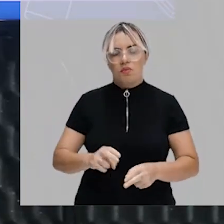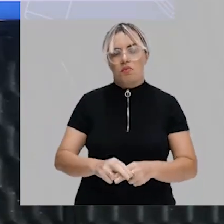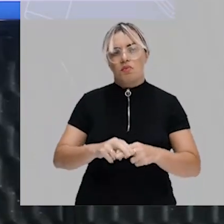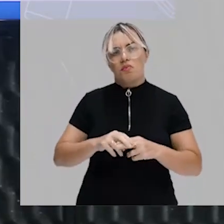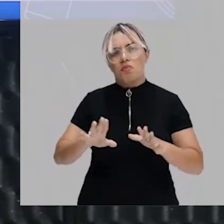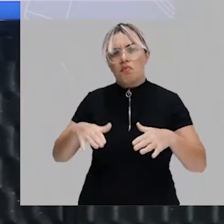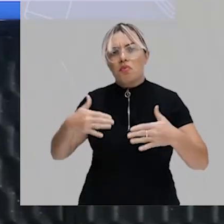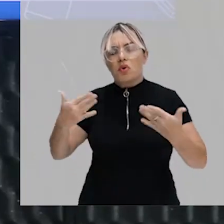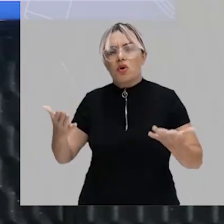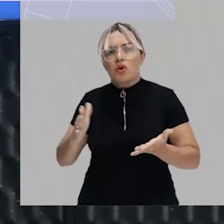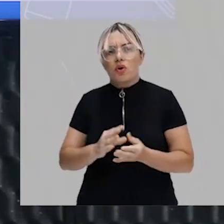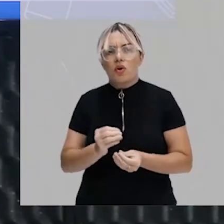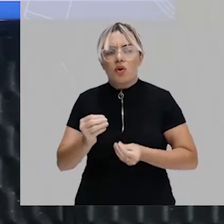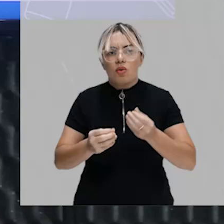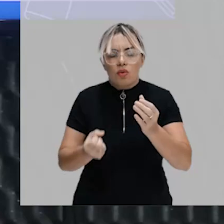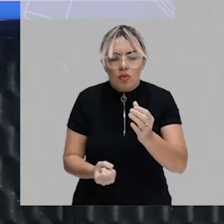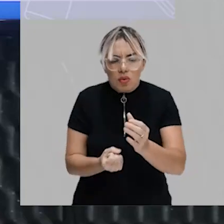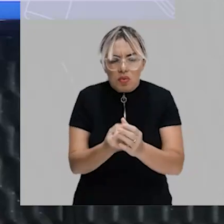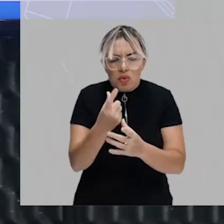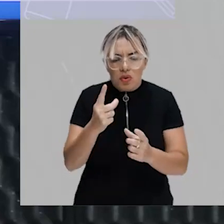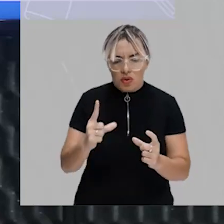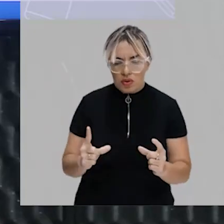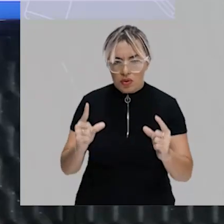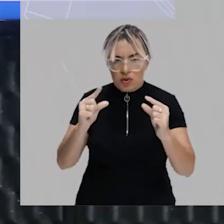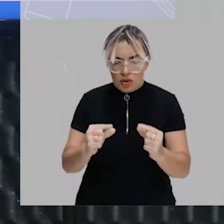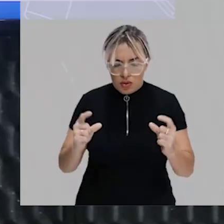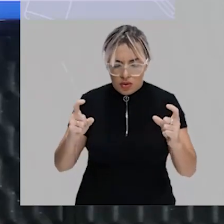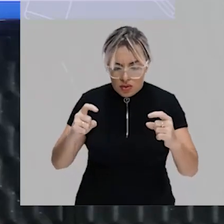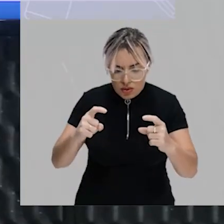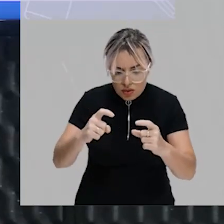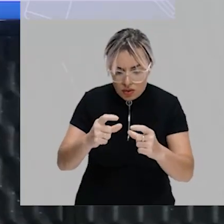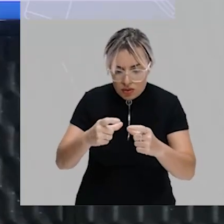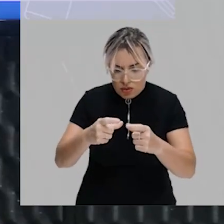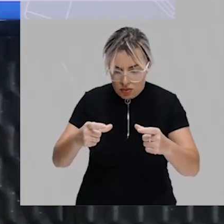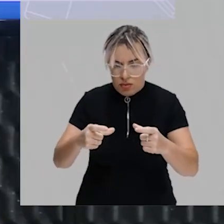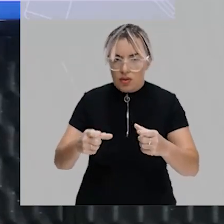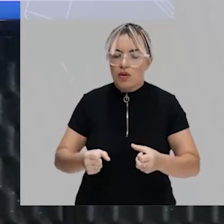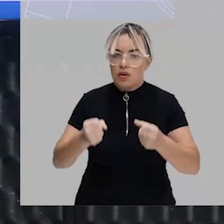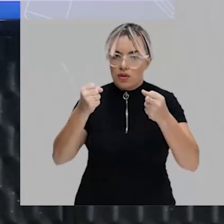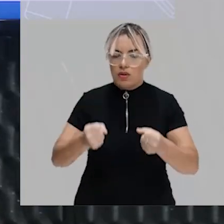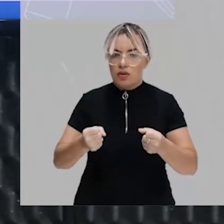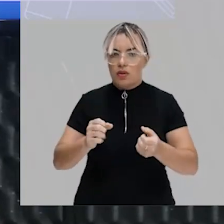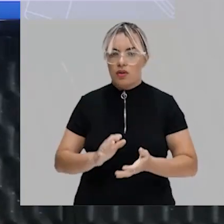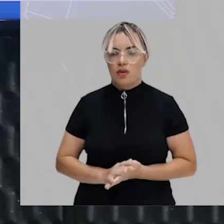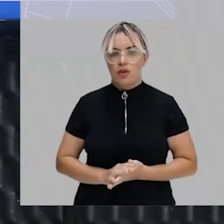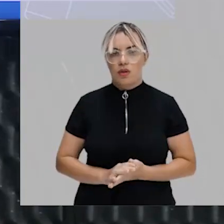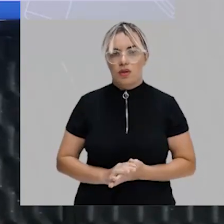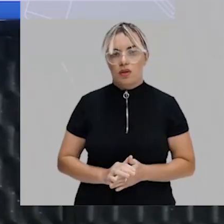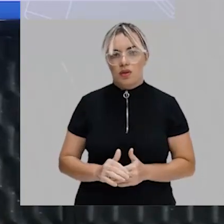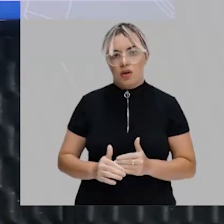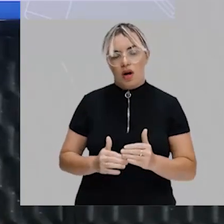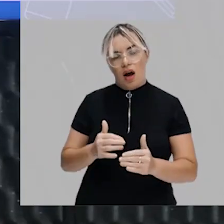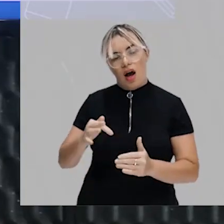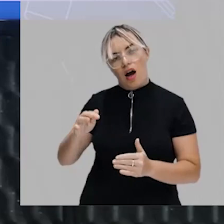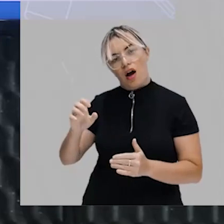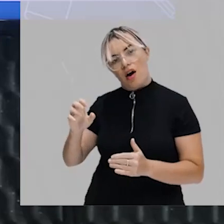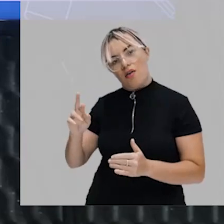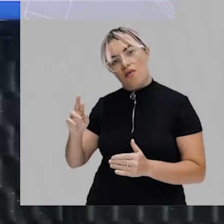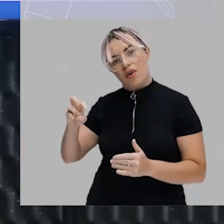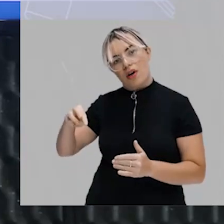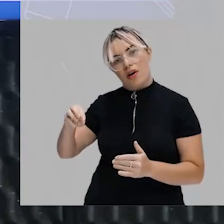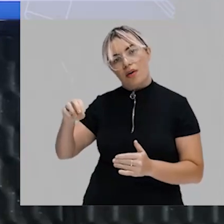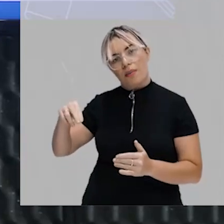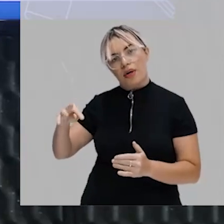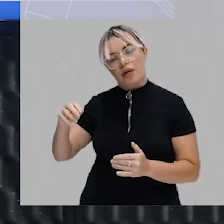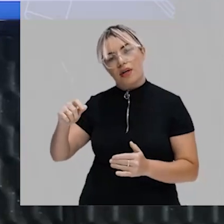está nascendo micro-organismo ali? Justamente porque esses micro-organismos eles podem promover a fermentação, certo? Não